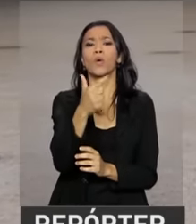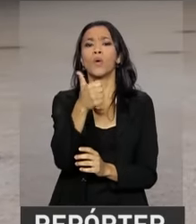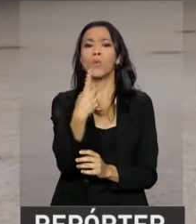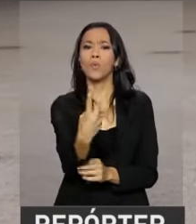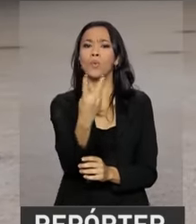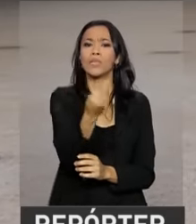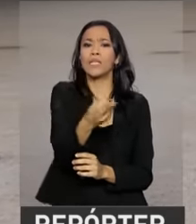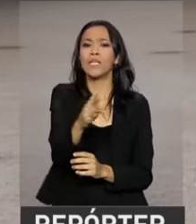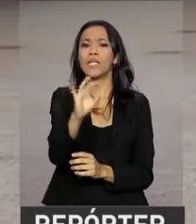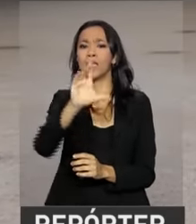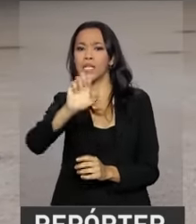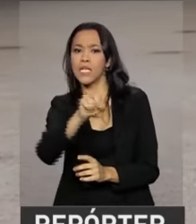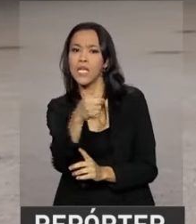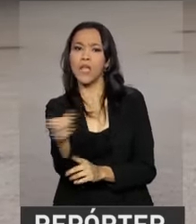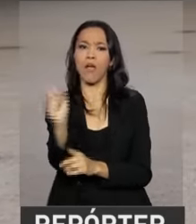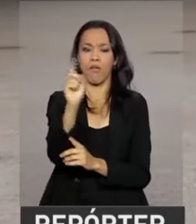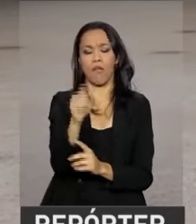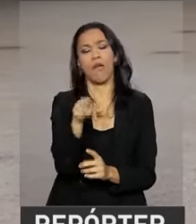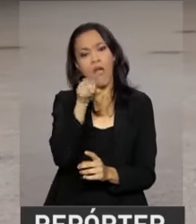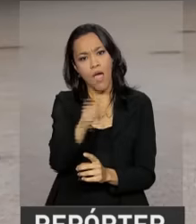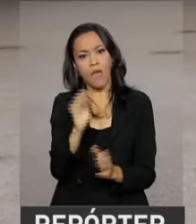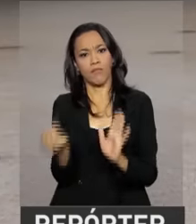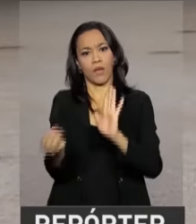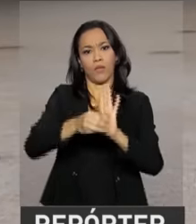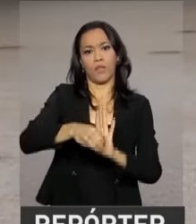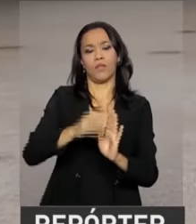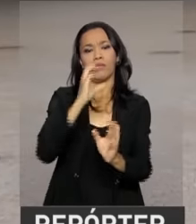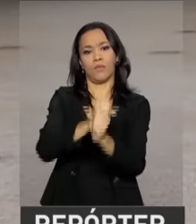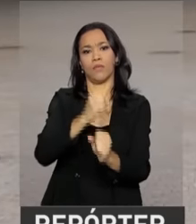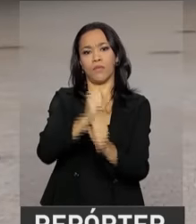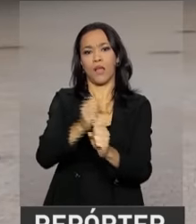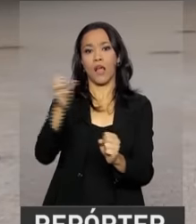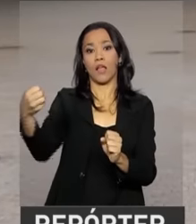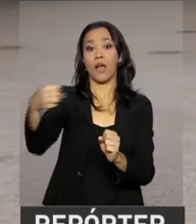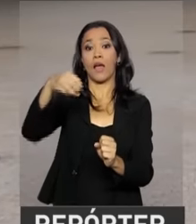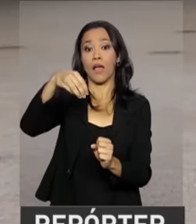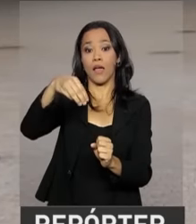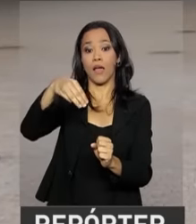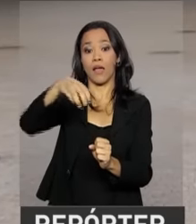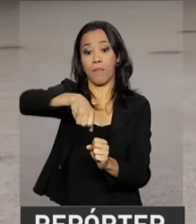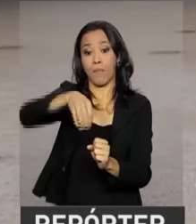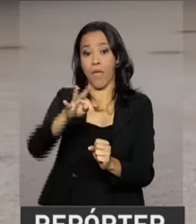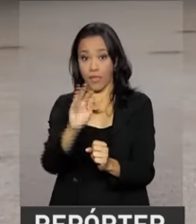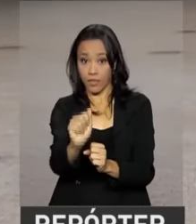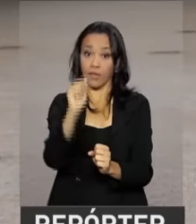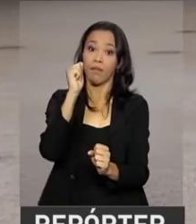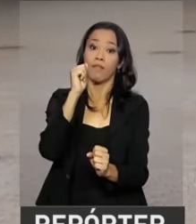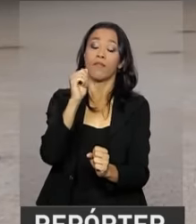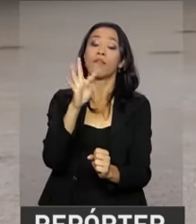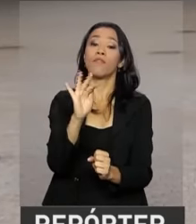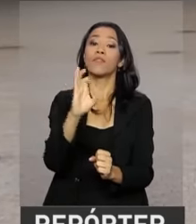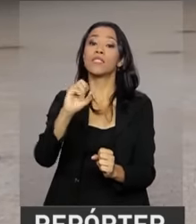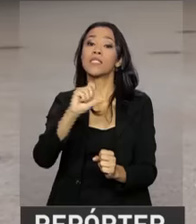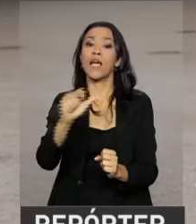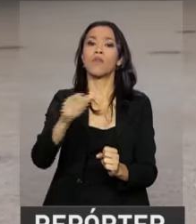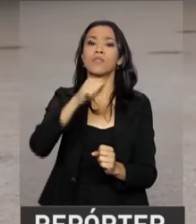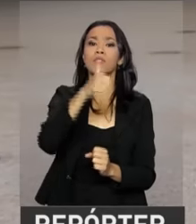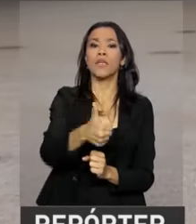R$1,316 trilhão e que também inclui a nova meta fiscal para o ano que vem. Essa nota meta fiscal, que é a meta de